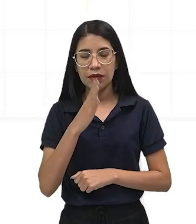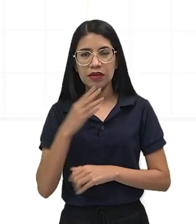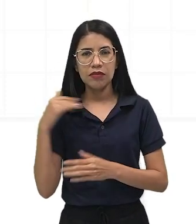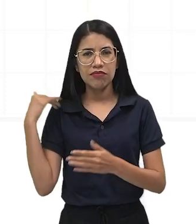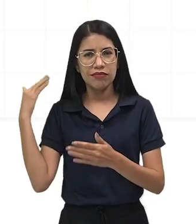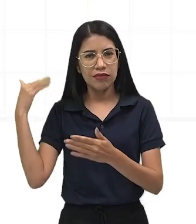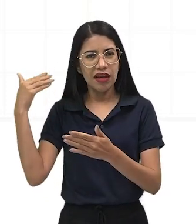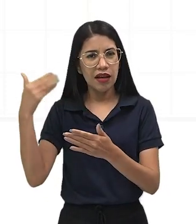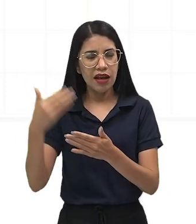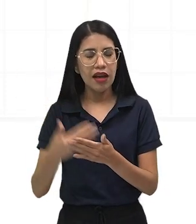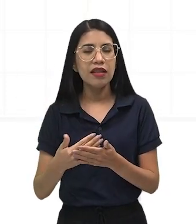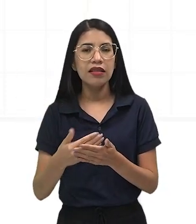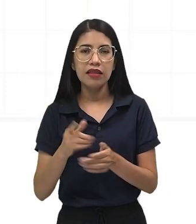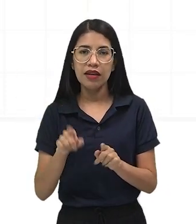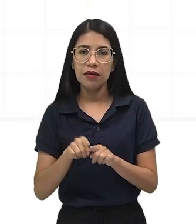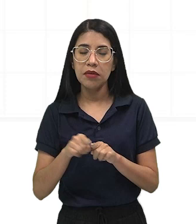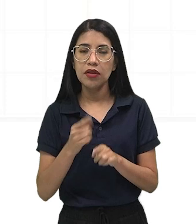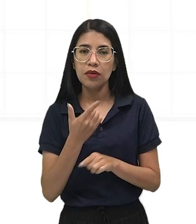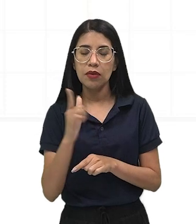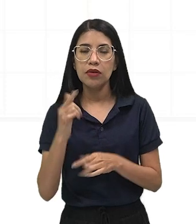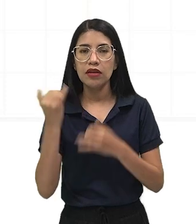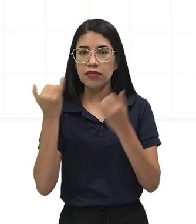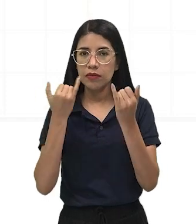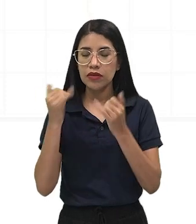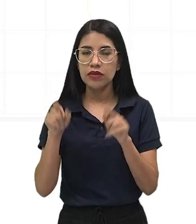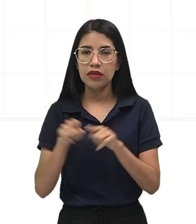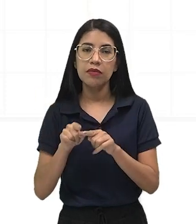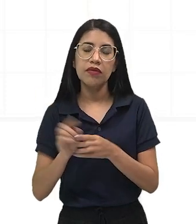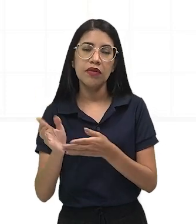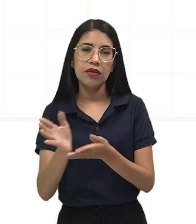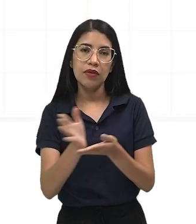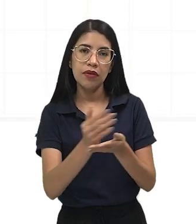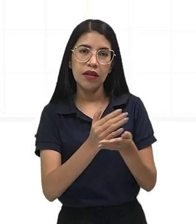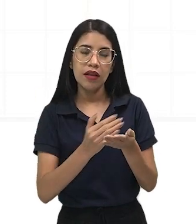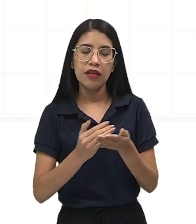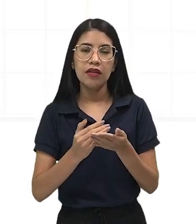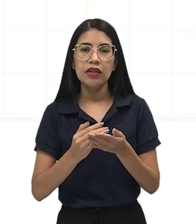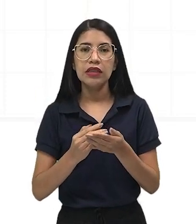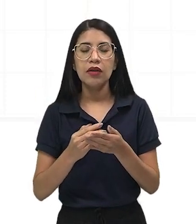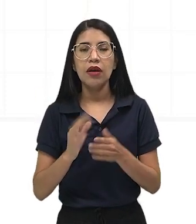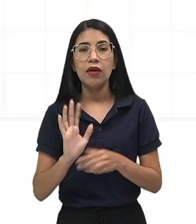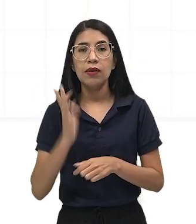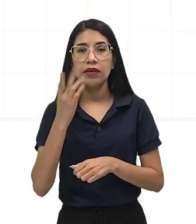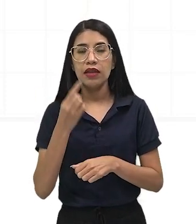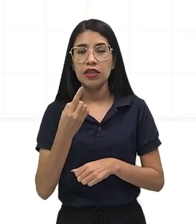tivemos todas essas informações. Nós